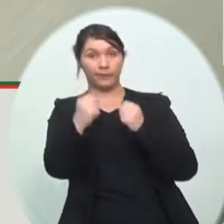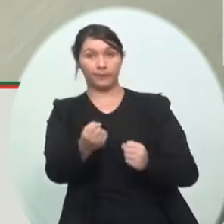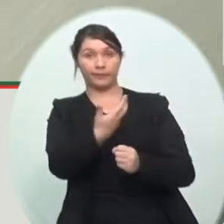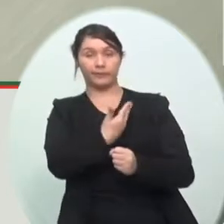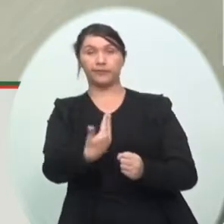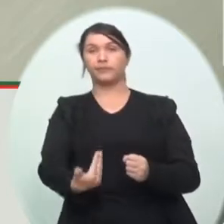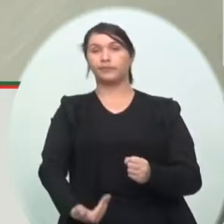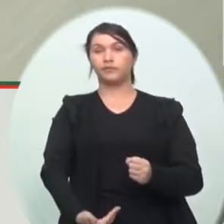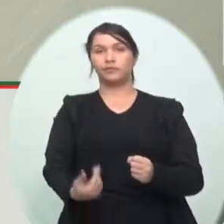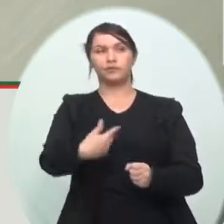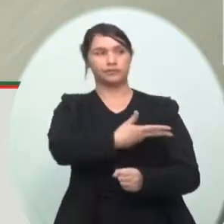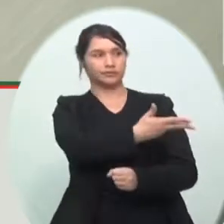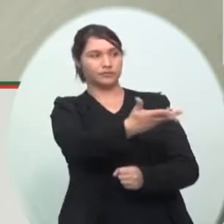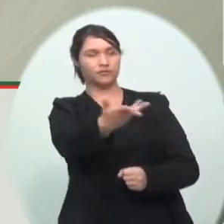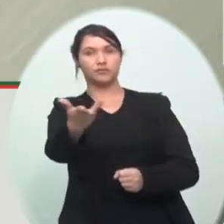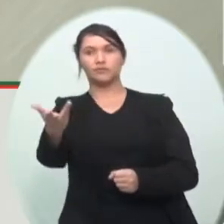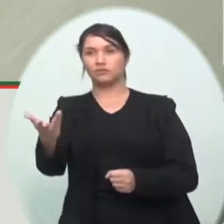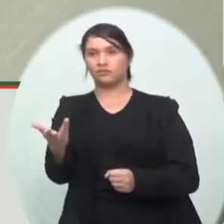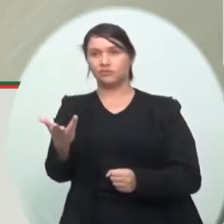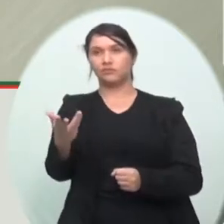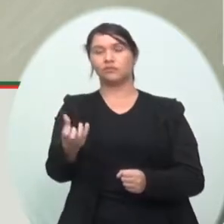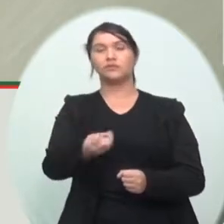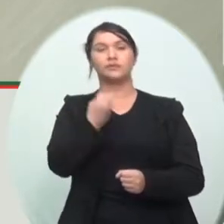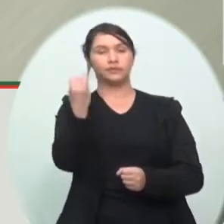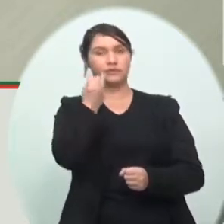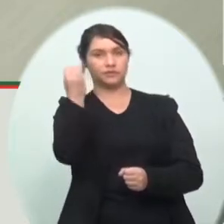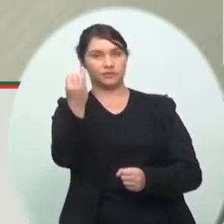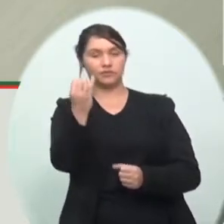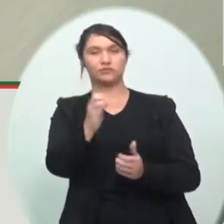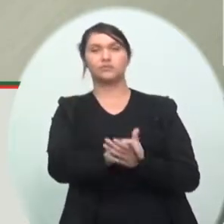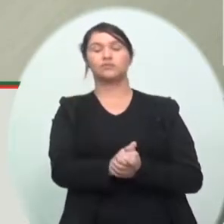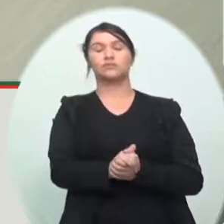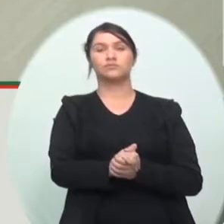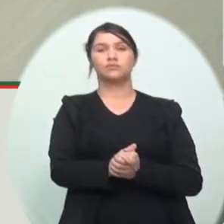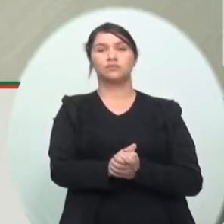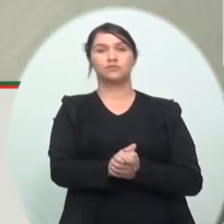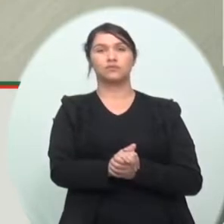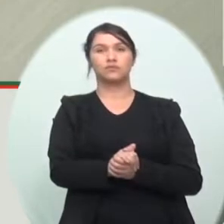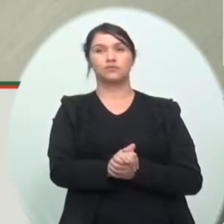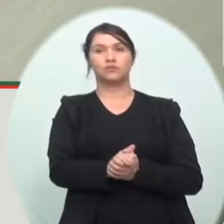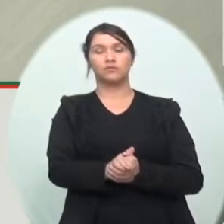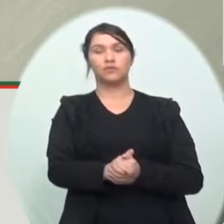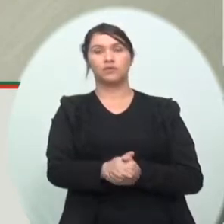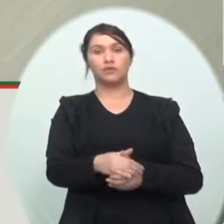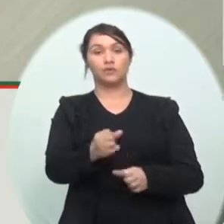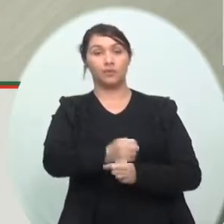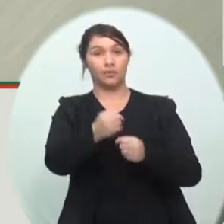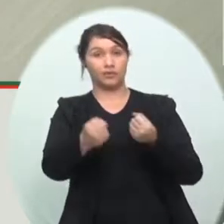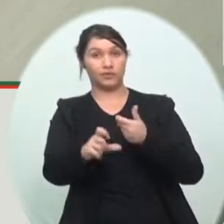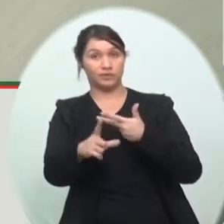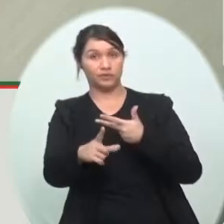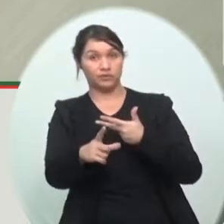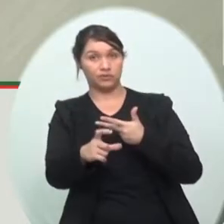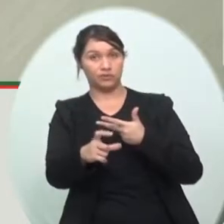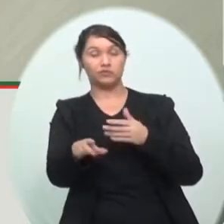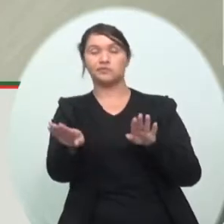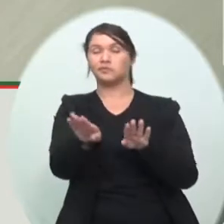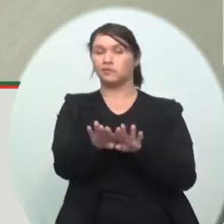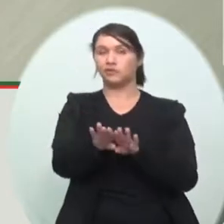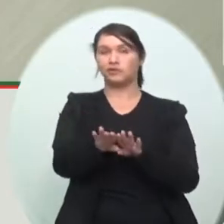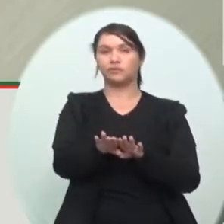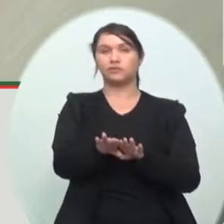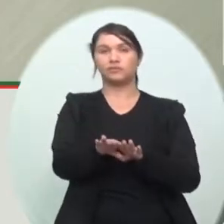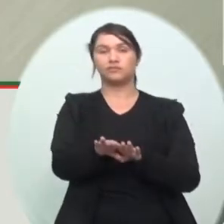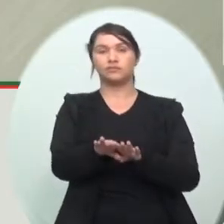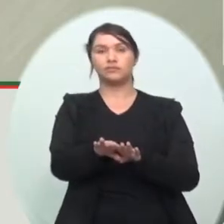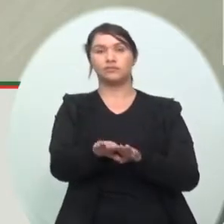aí vocês são um elo extremamente importante, os vereadores aqui, assim como o executivo local, e aí a